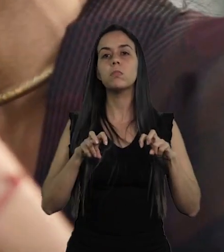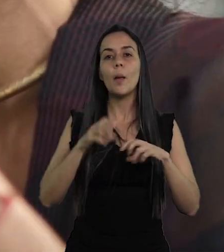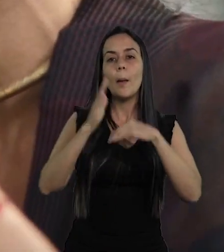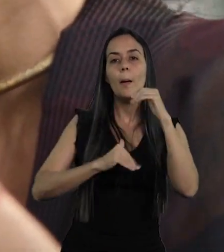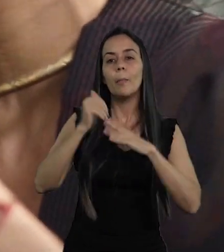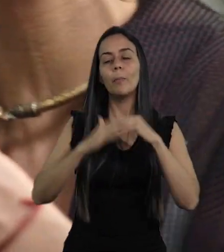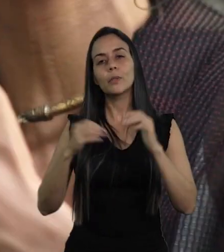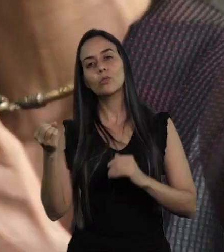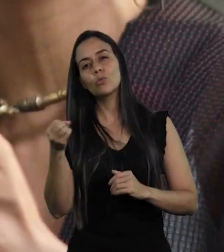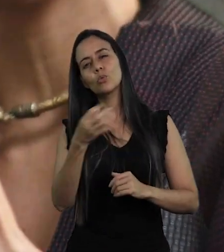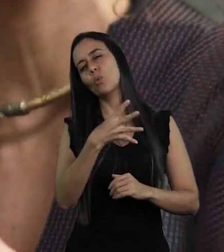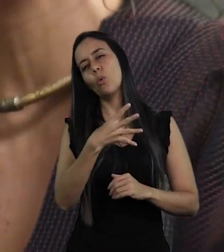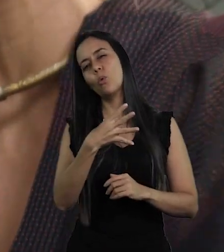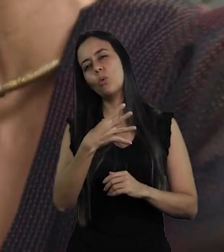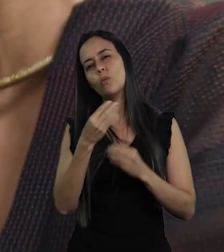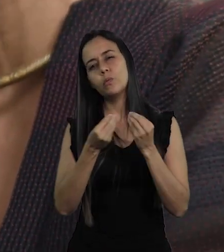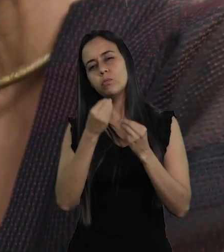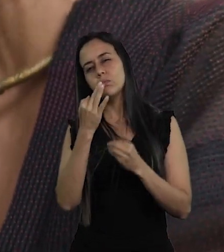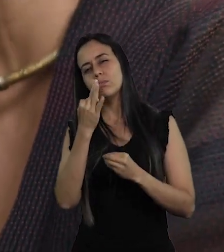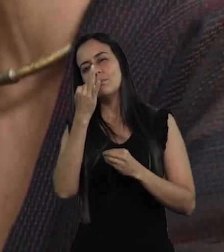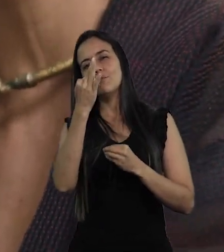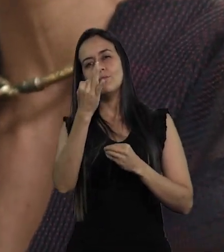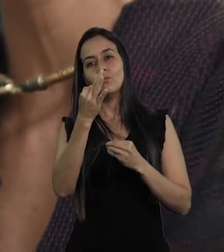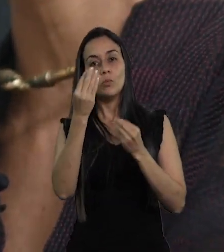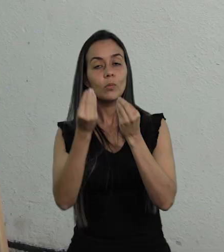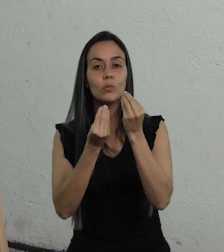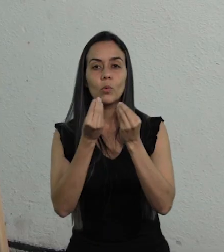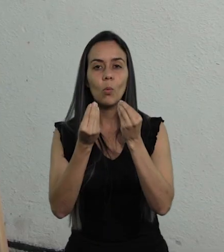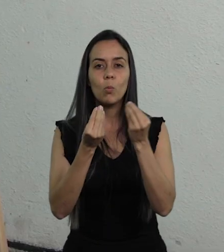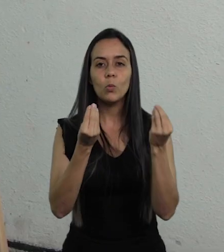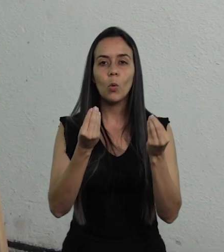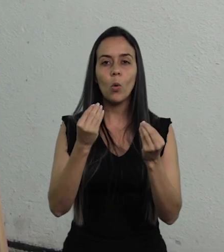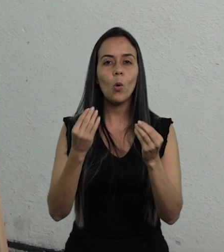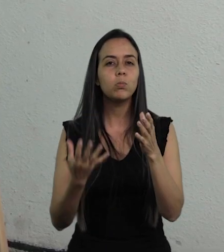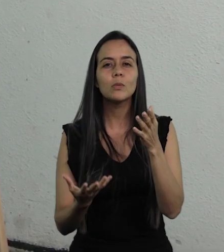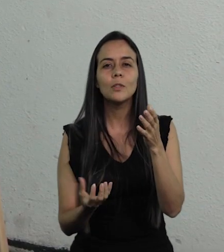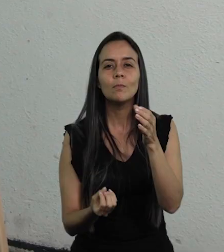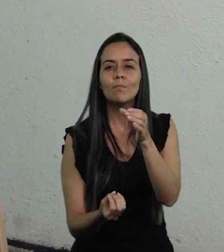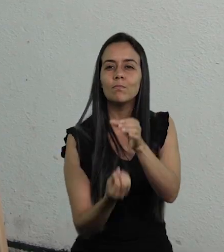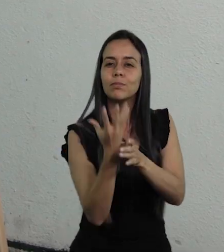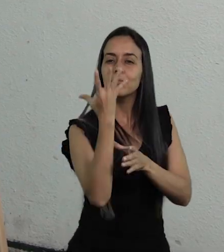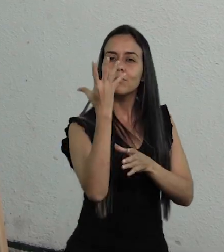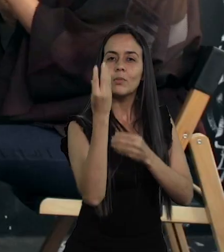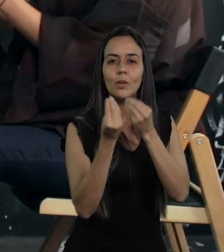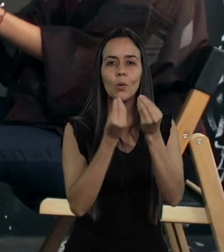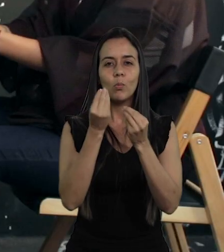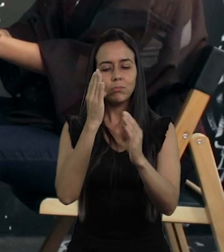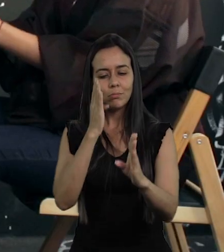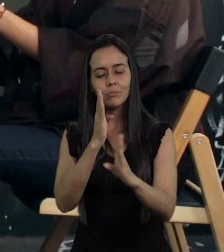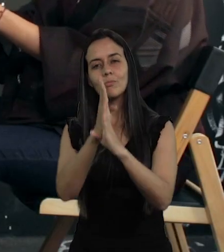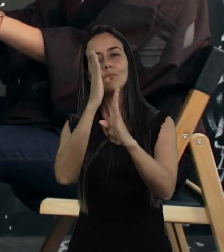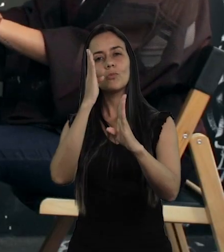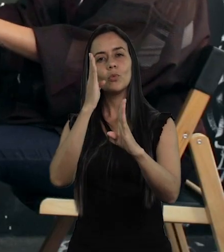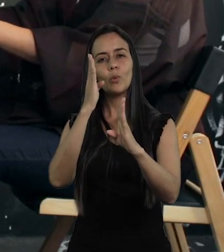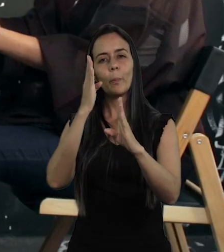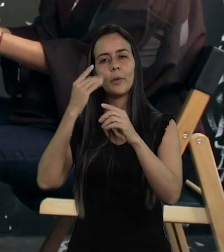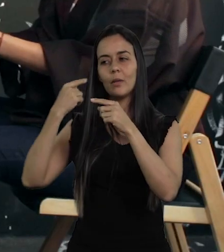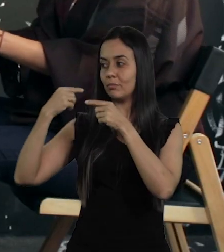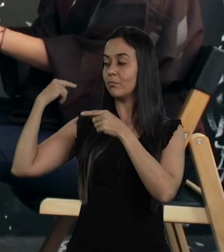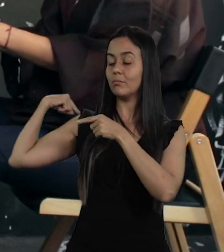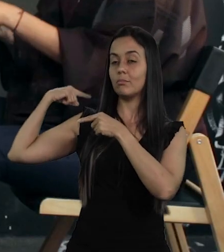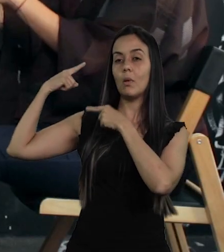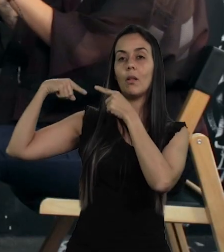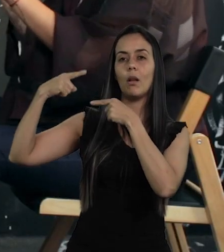vem com aquele nosso olhar ancestral, né, peculiar de pessoas que nasceram num determinado lugar, que vieram, mesmo nascendo